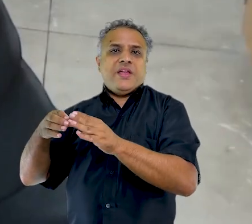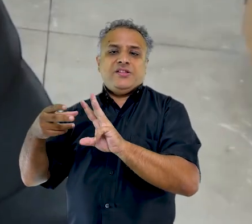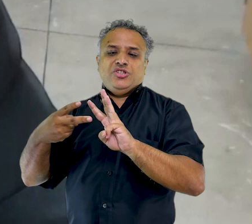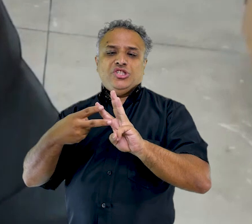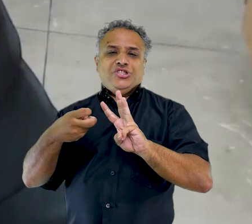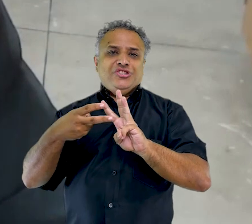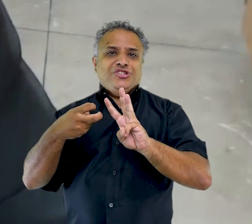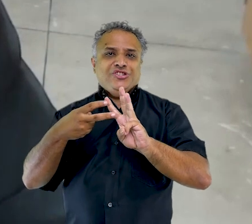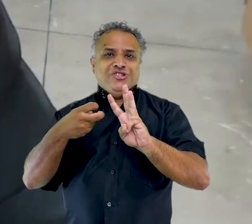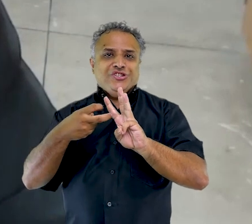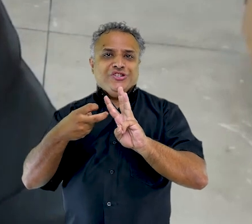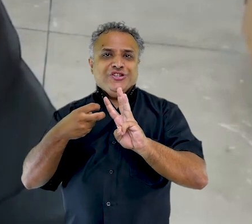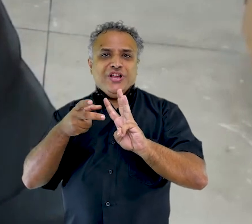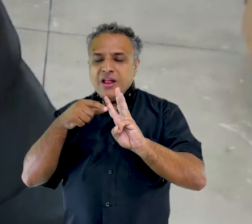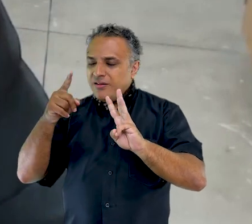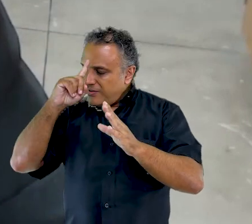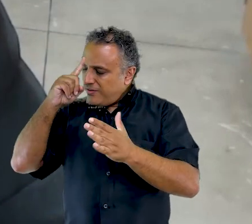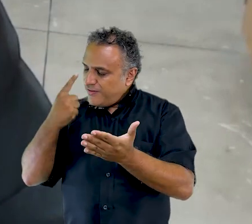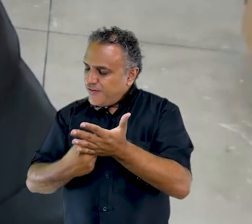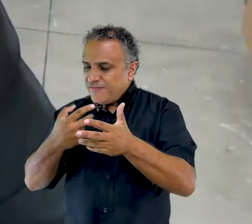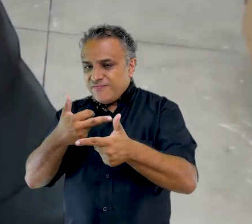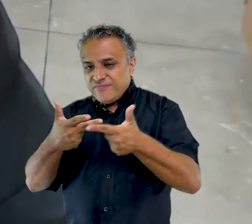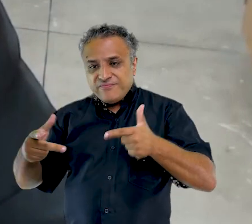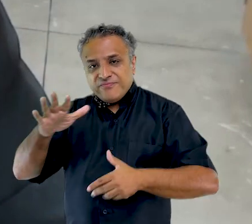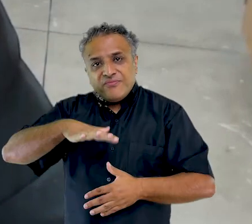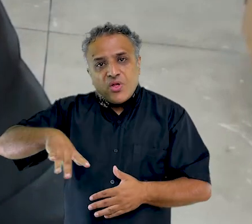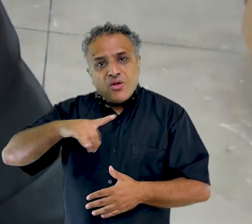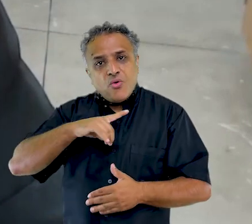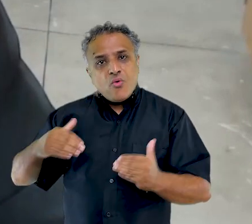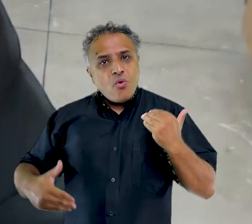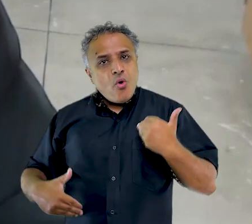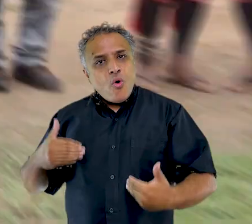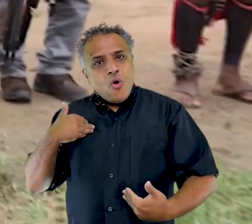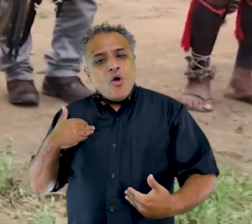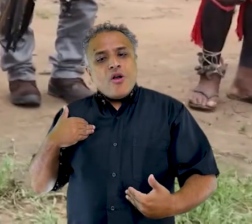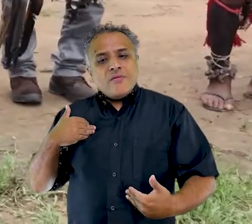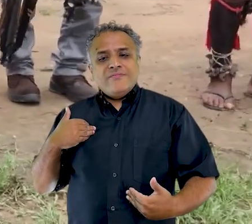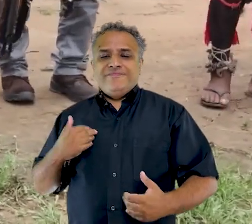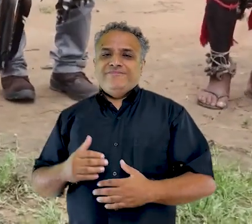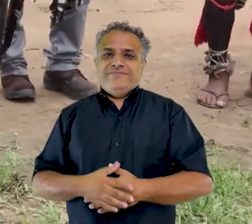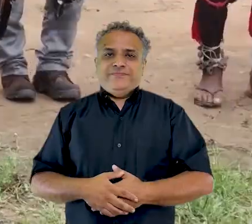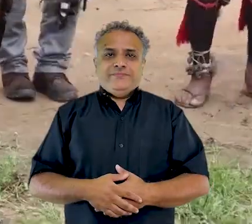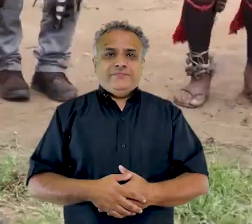determinando o translado dos corpos para as aldeias de origem.